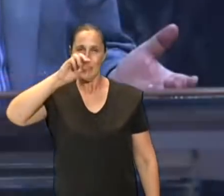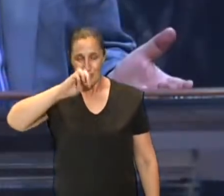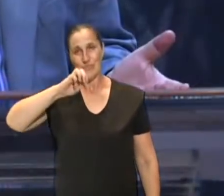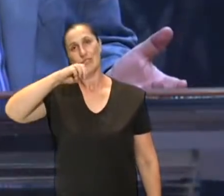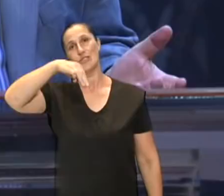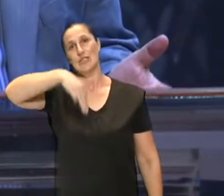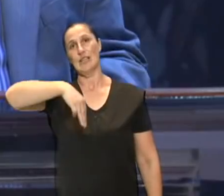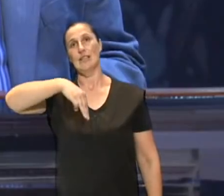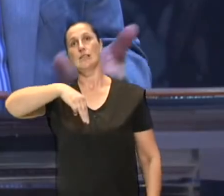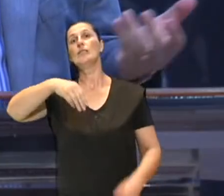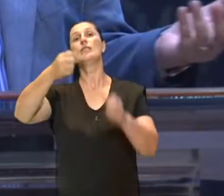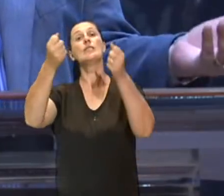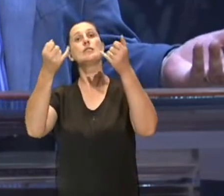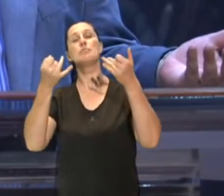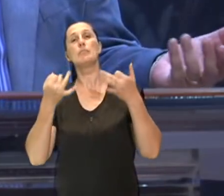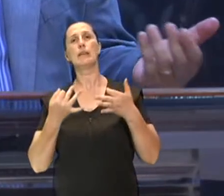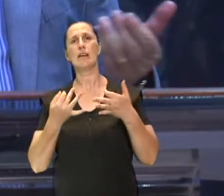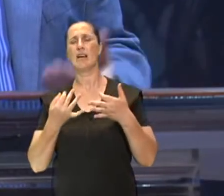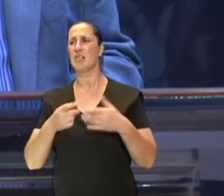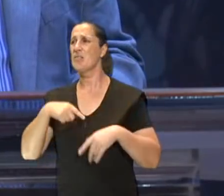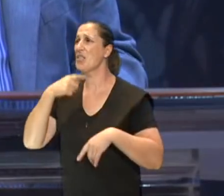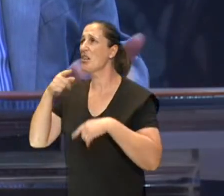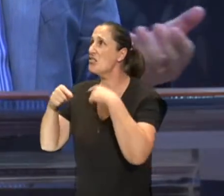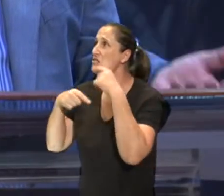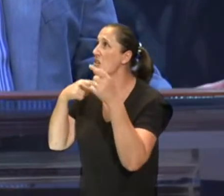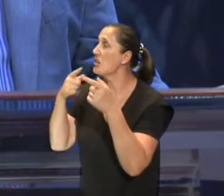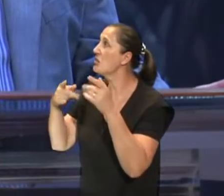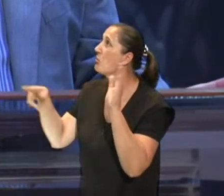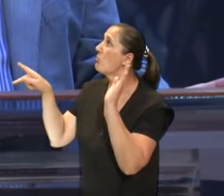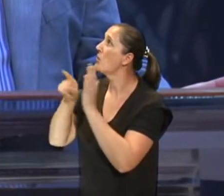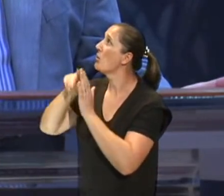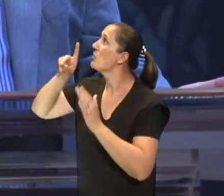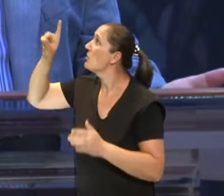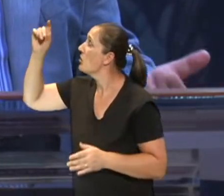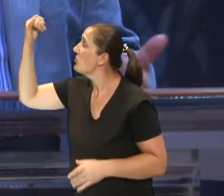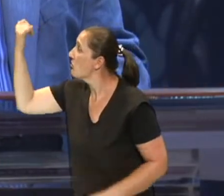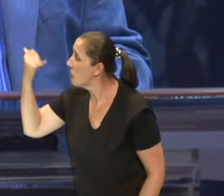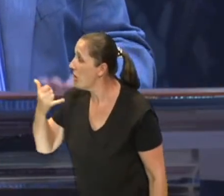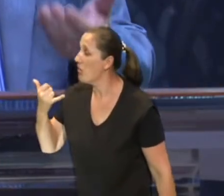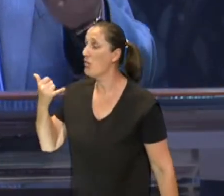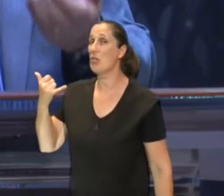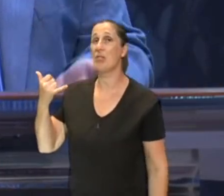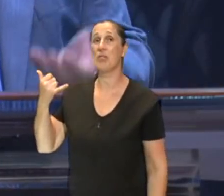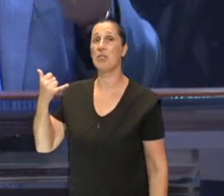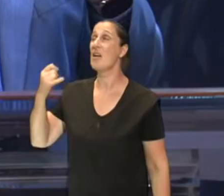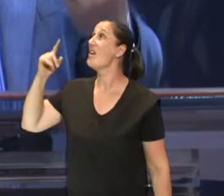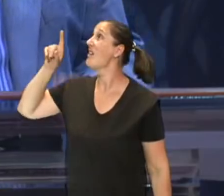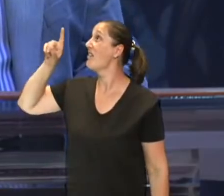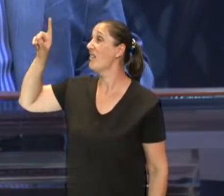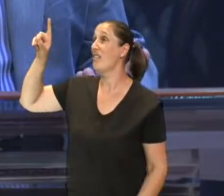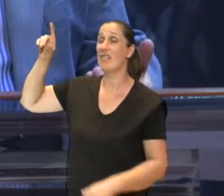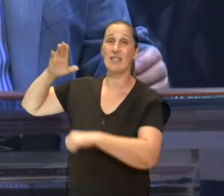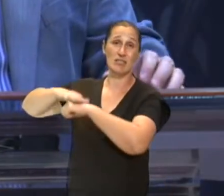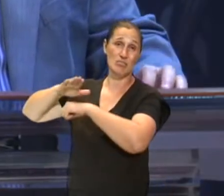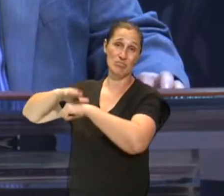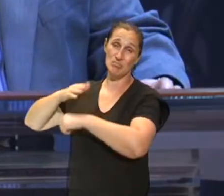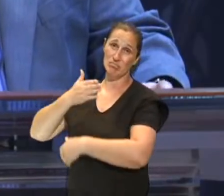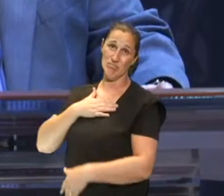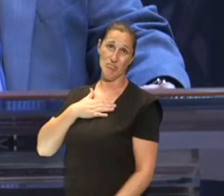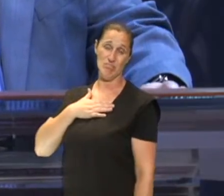adianta? Foi o próprio Deus que me deu a notícia, e foi Ele quem fez isso